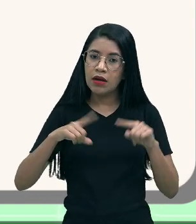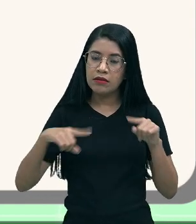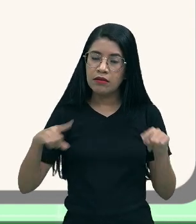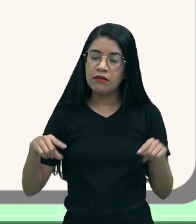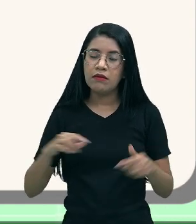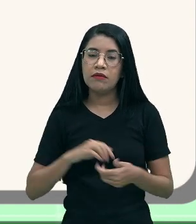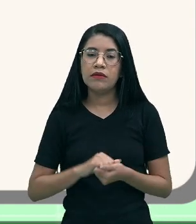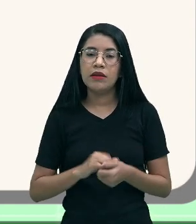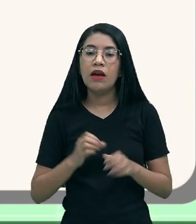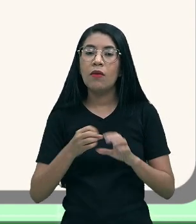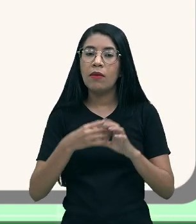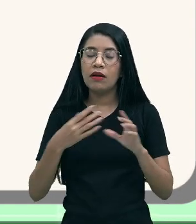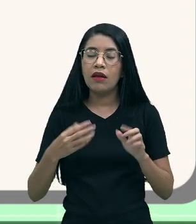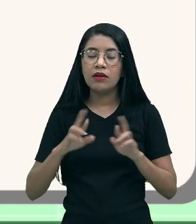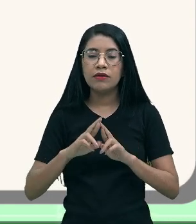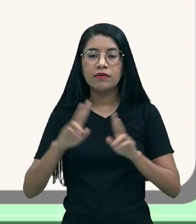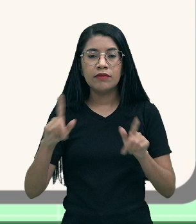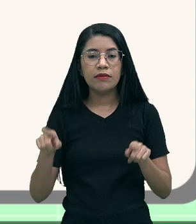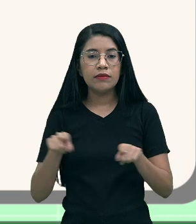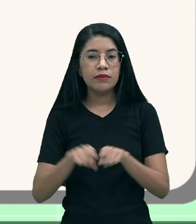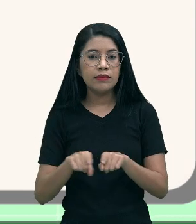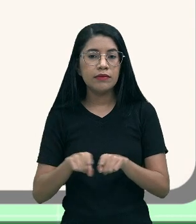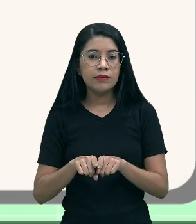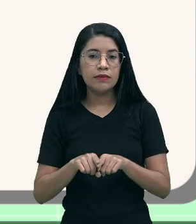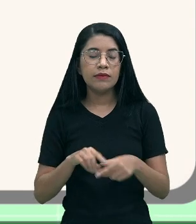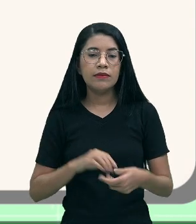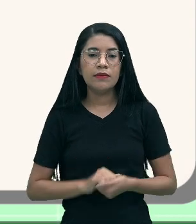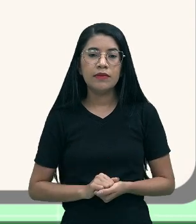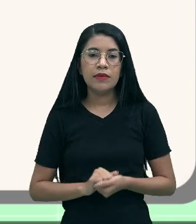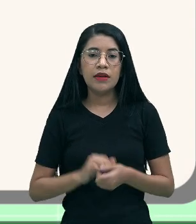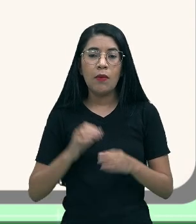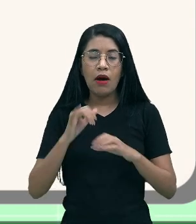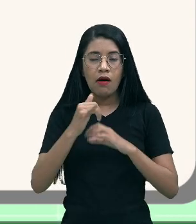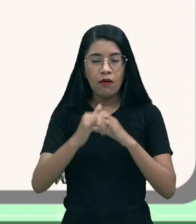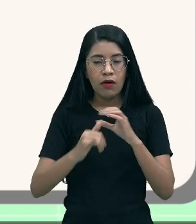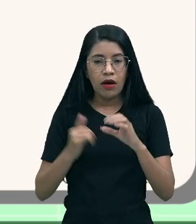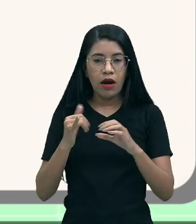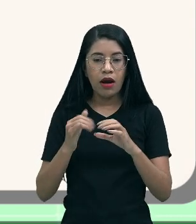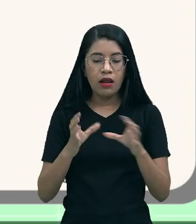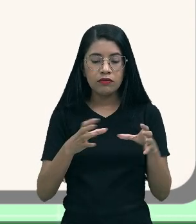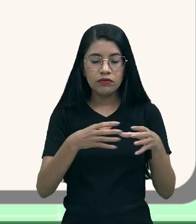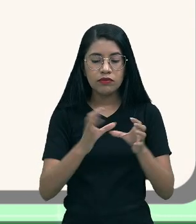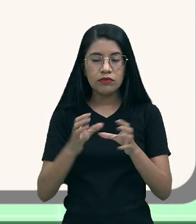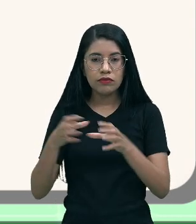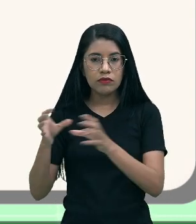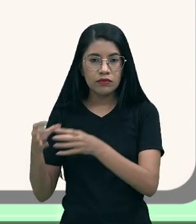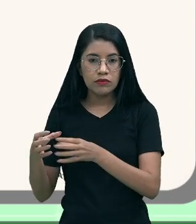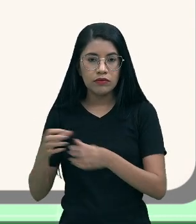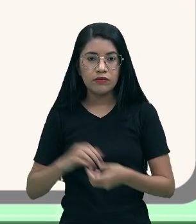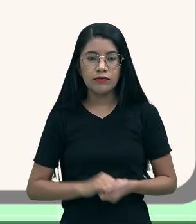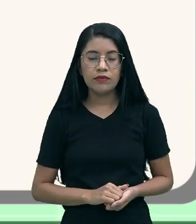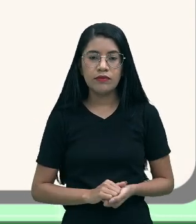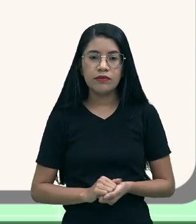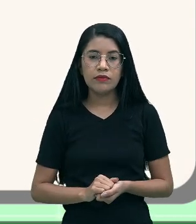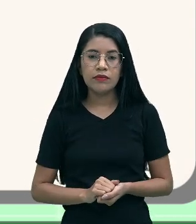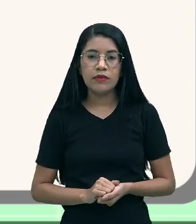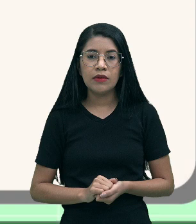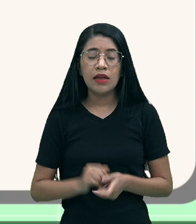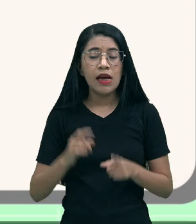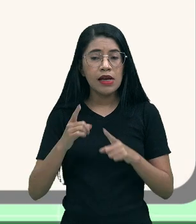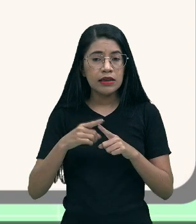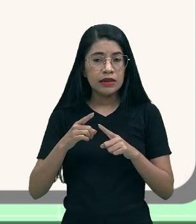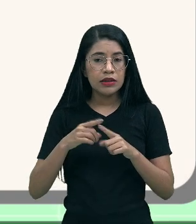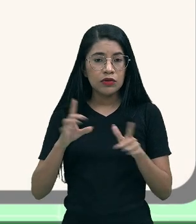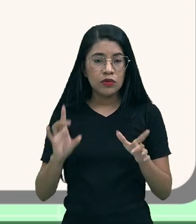outra característica, ou seja, a corrente elétrica é dividida entre os resistores da associação. Nesse tipo de